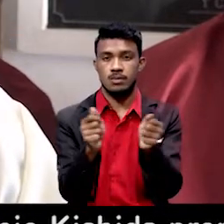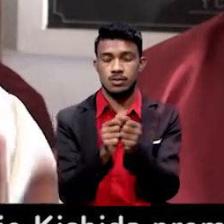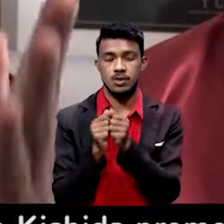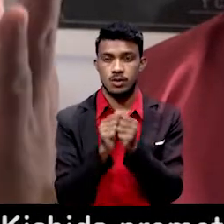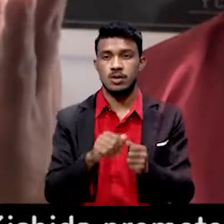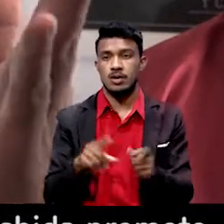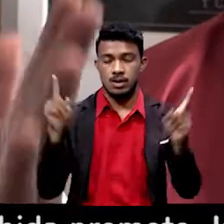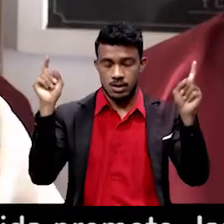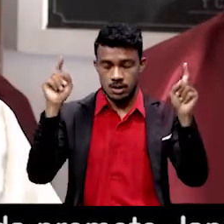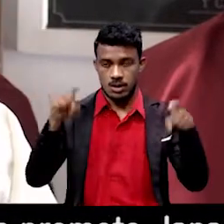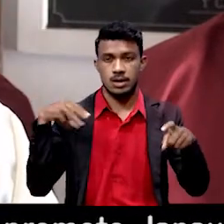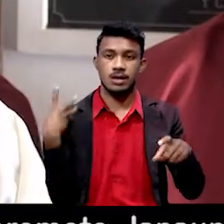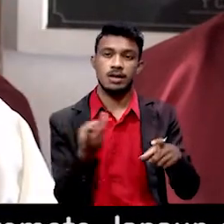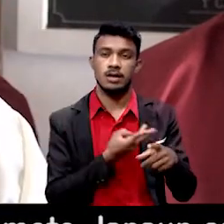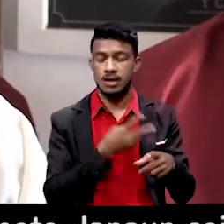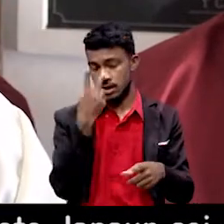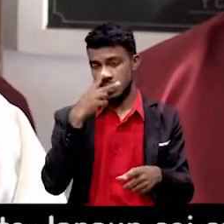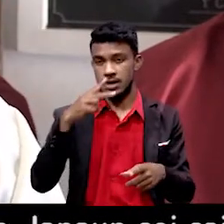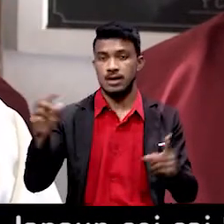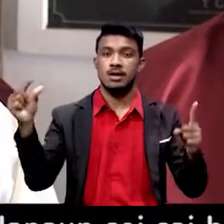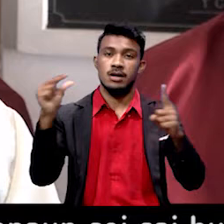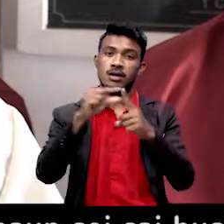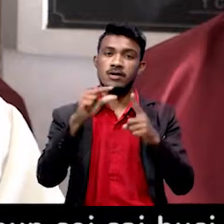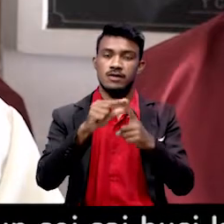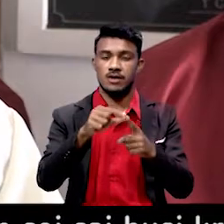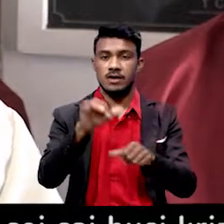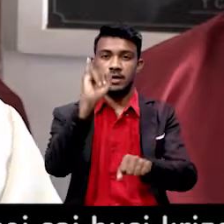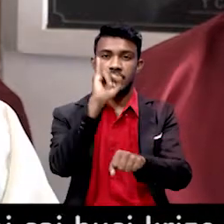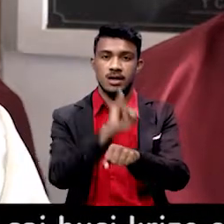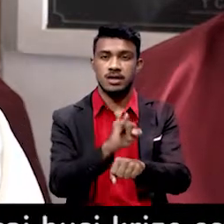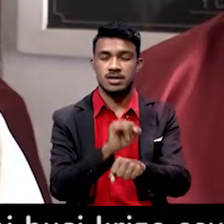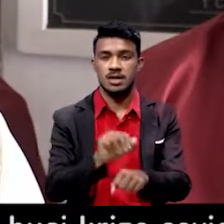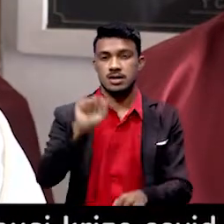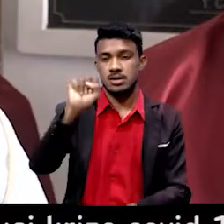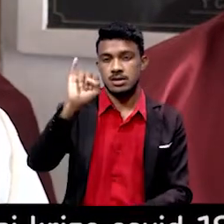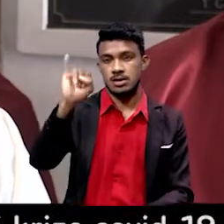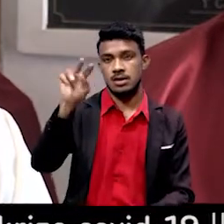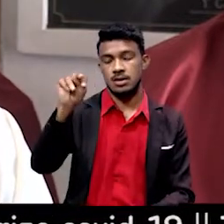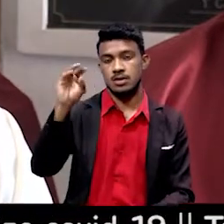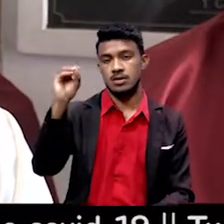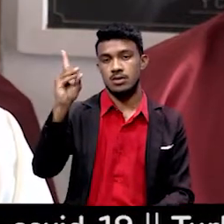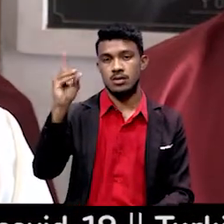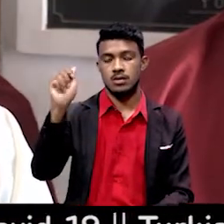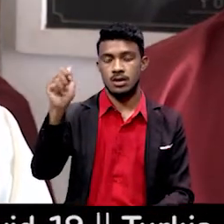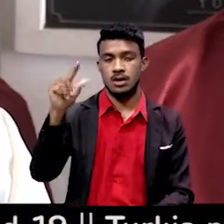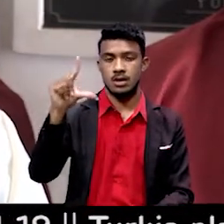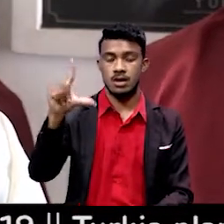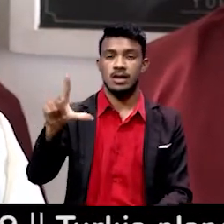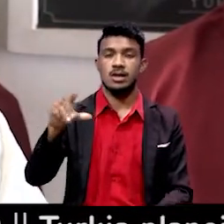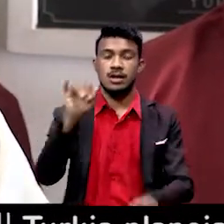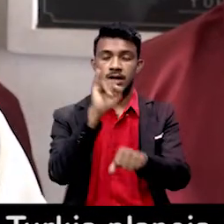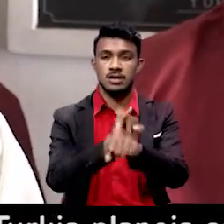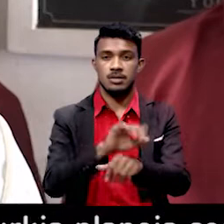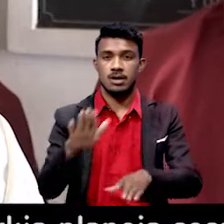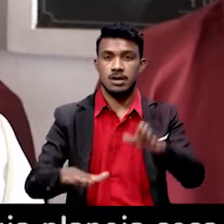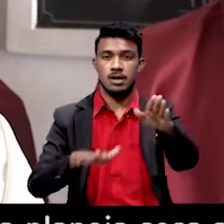ke itare ini tema ne de han igreja sinodal kata igreja ne be la hamutuk ia sa